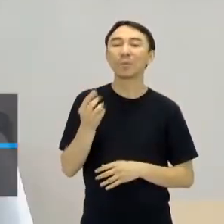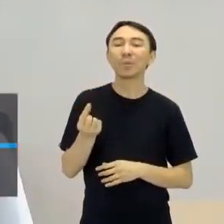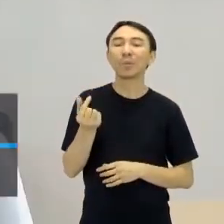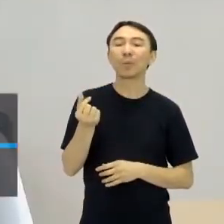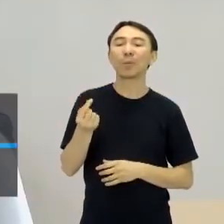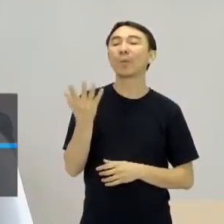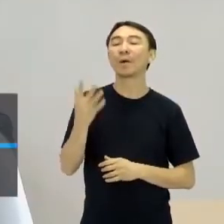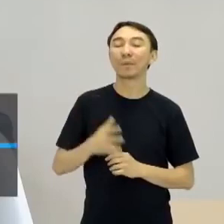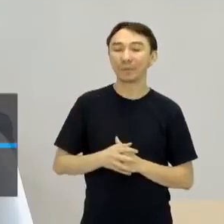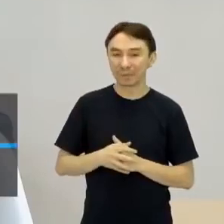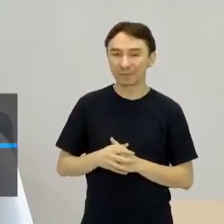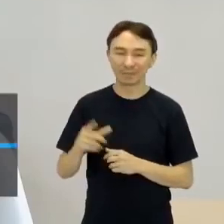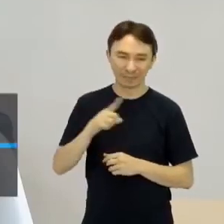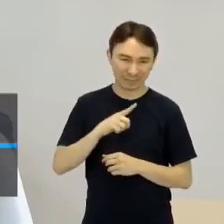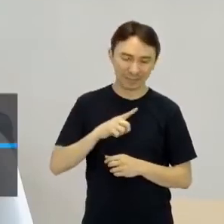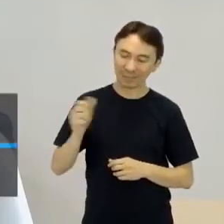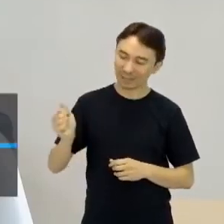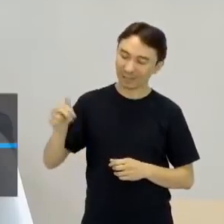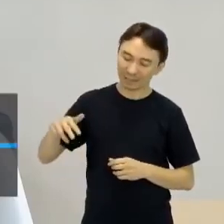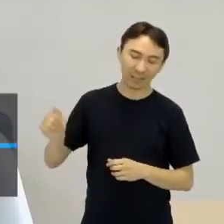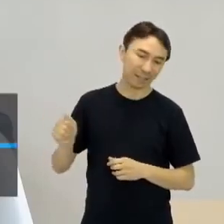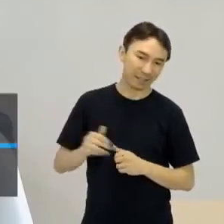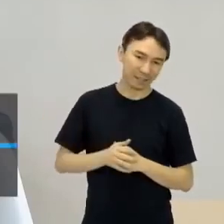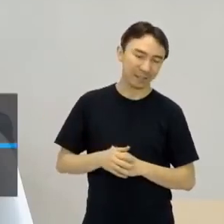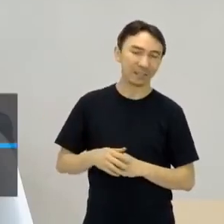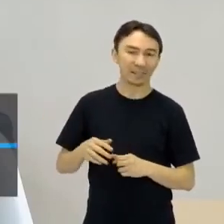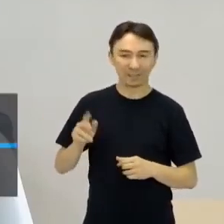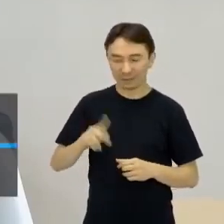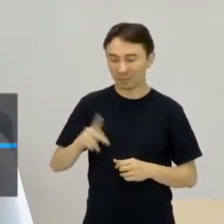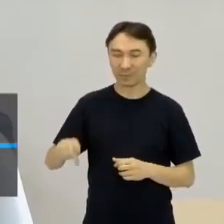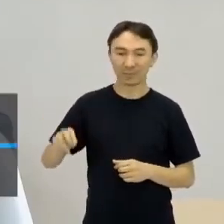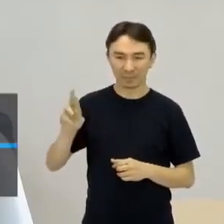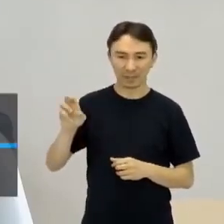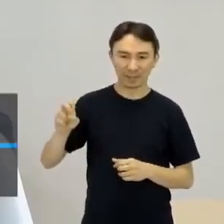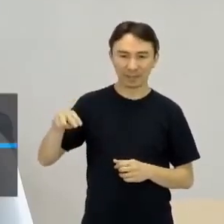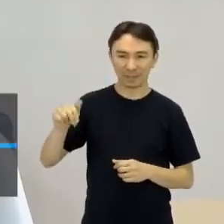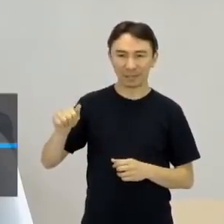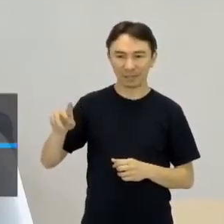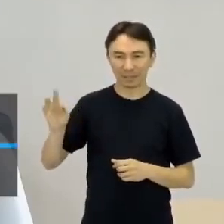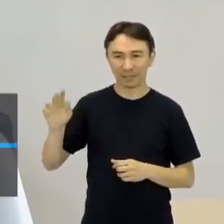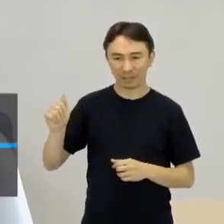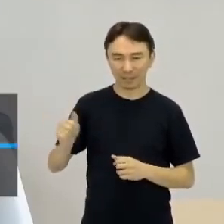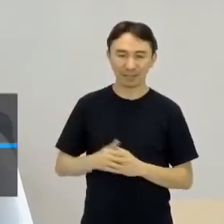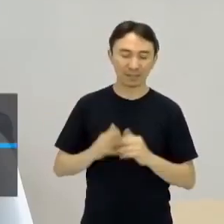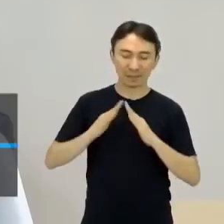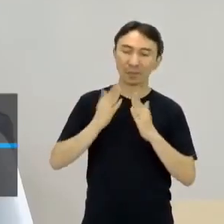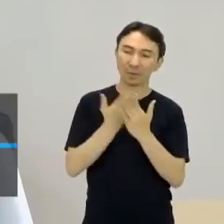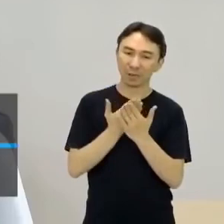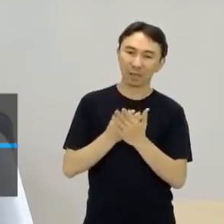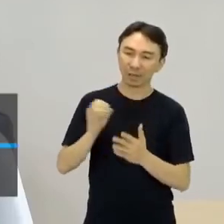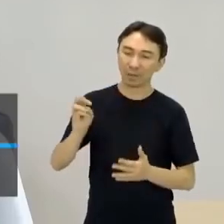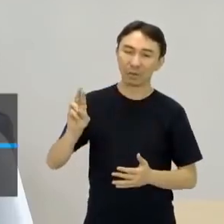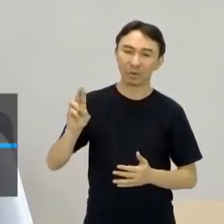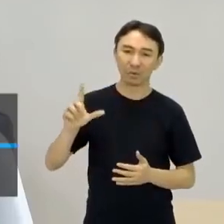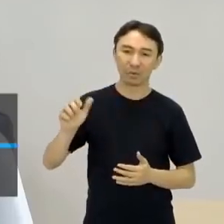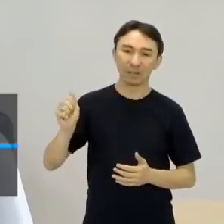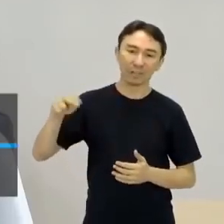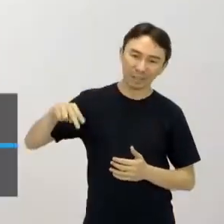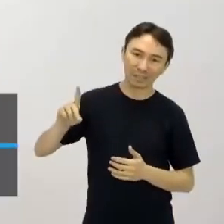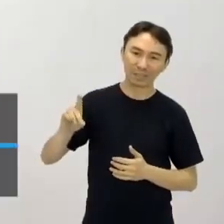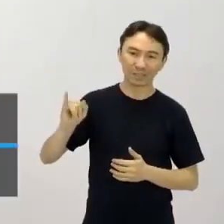Amorim, tem com a professora Renata, tem os alunos da escola Orlandini participando. Eles estão dizendo